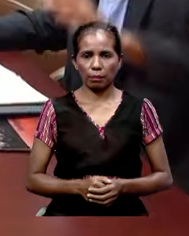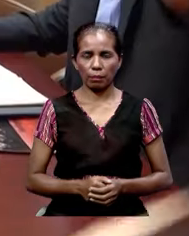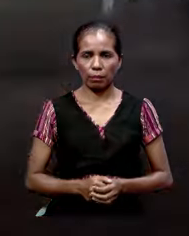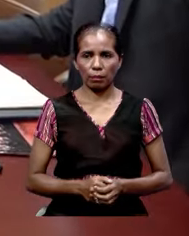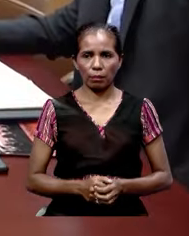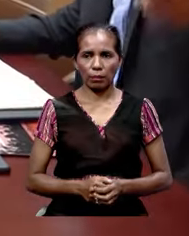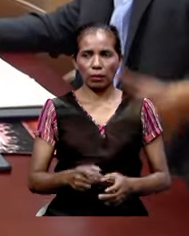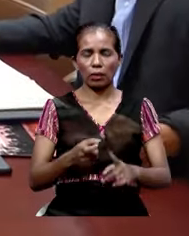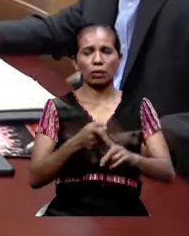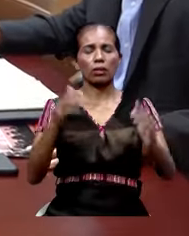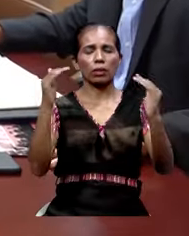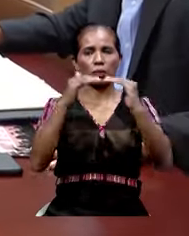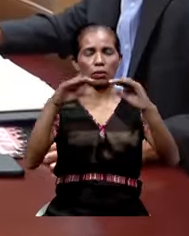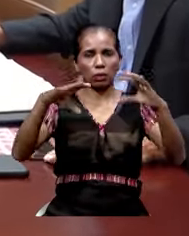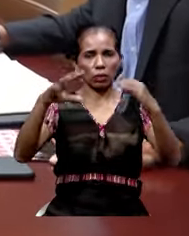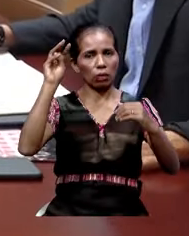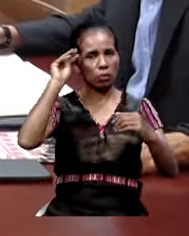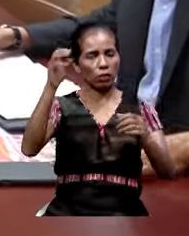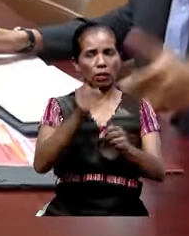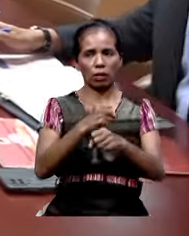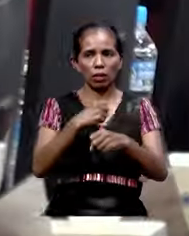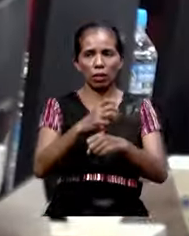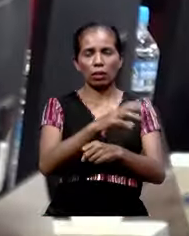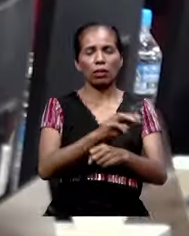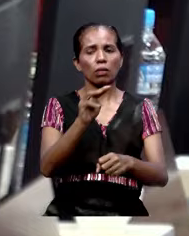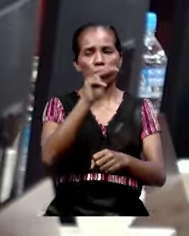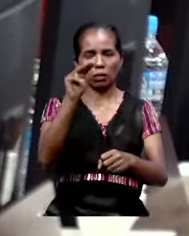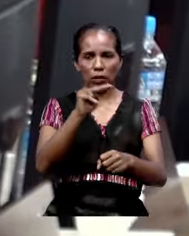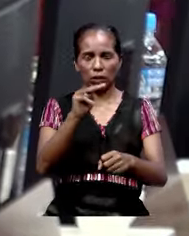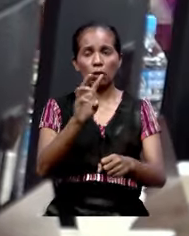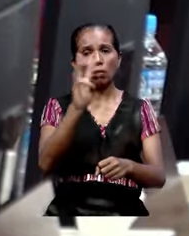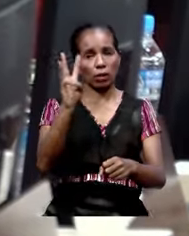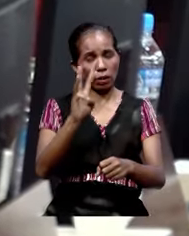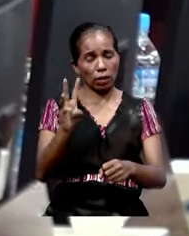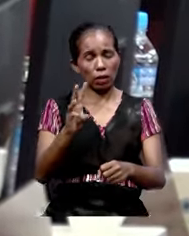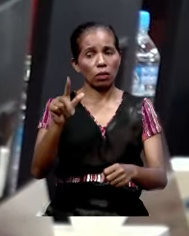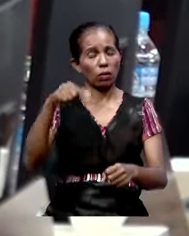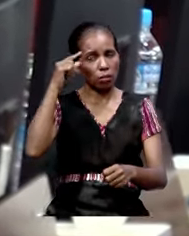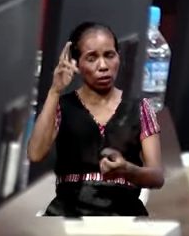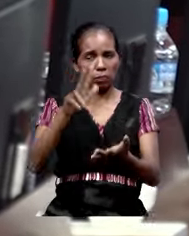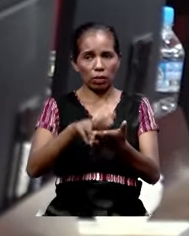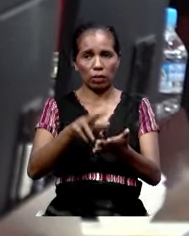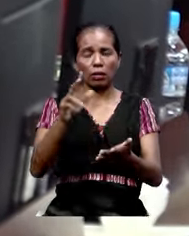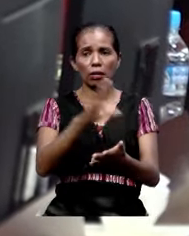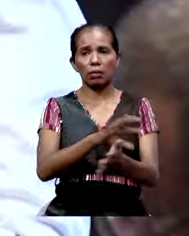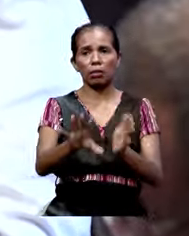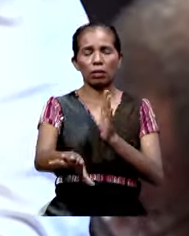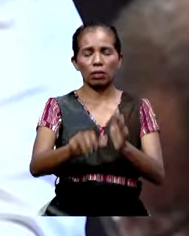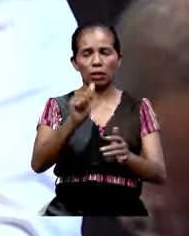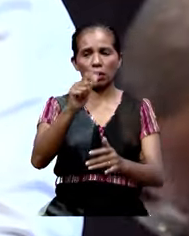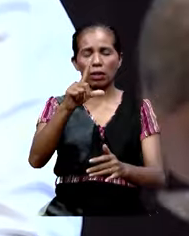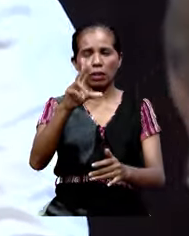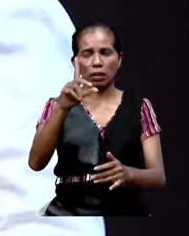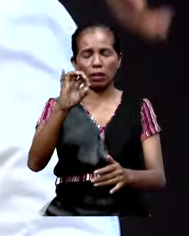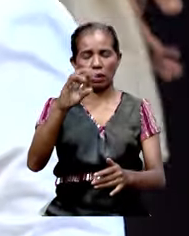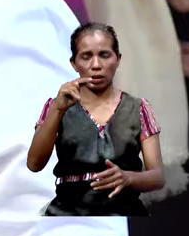Li Rússia reunião com o Conselho Ministro Nebehalau e a quarta, né? Governo aprova projeto resolução onde nomeia Arlindo Pinto